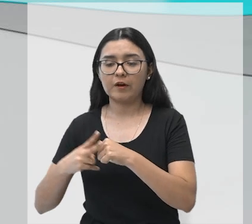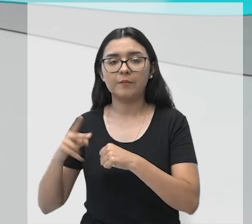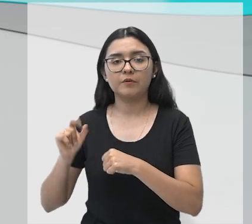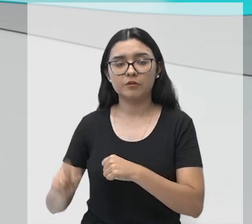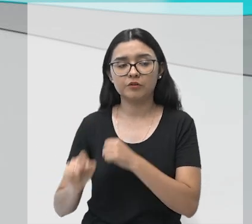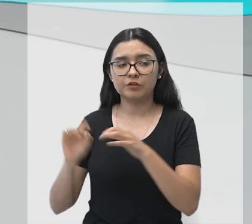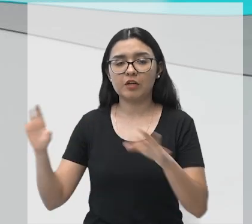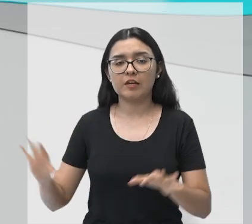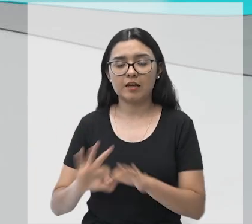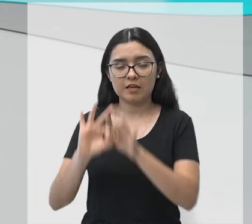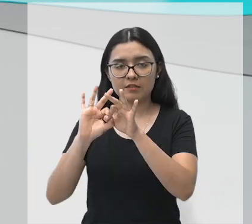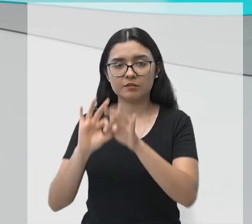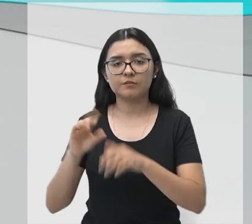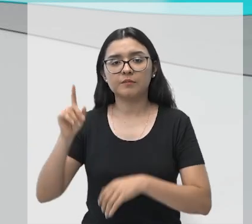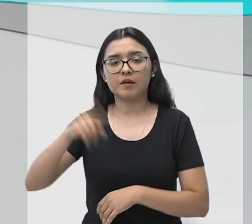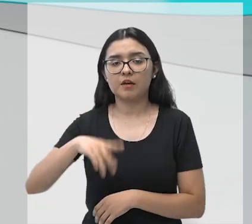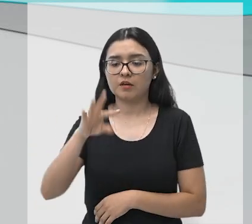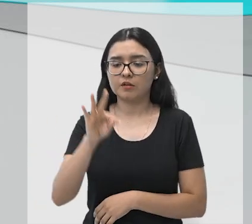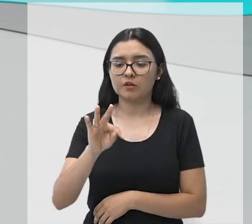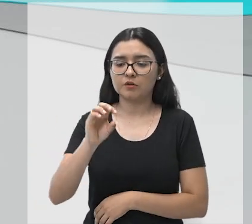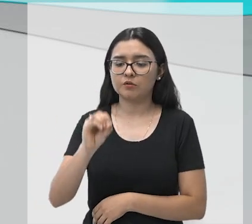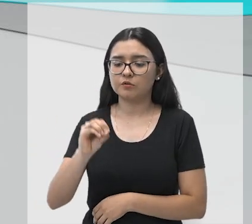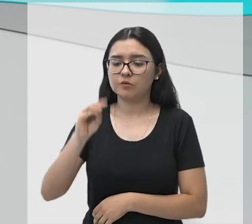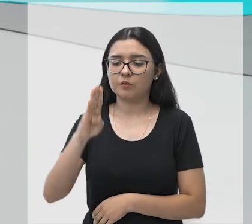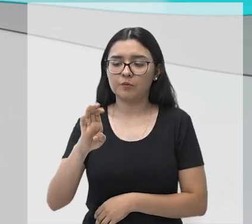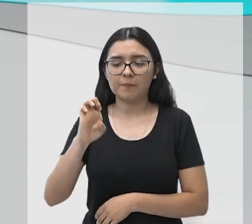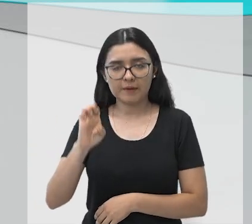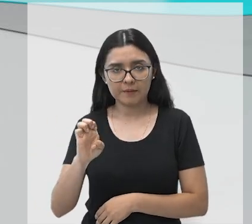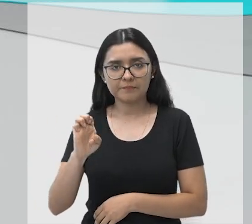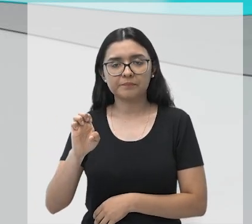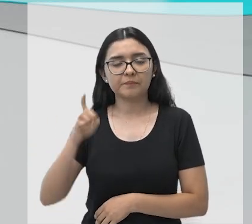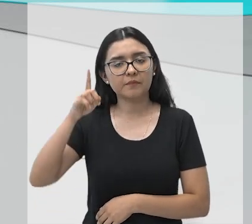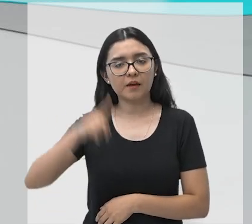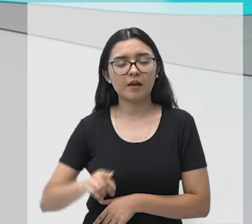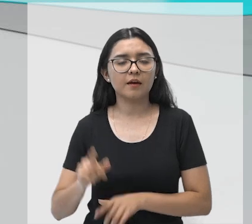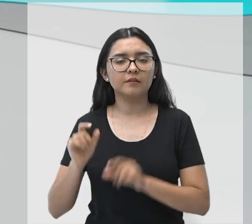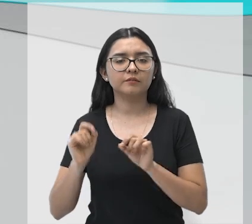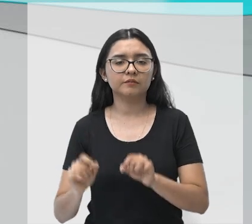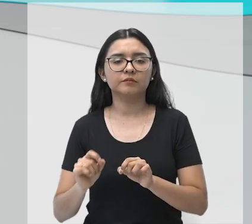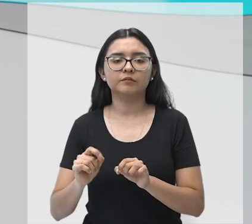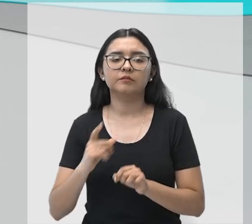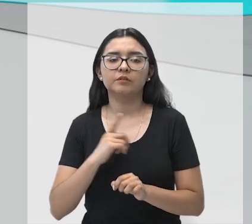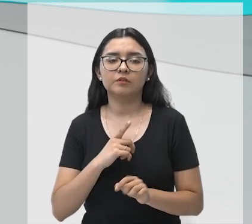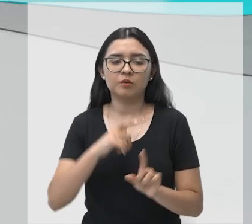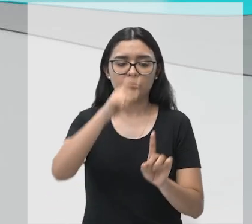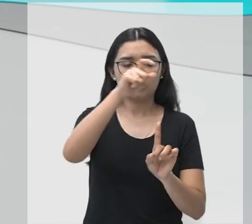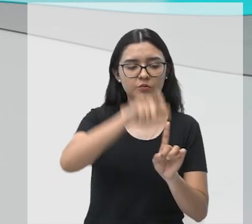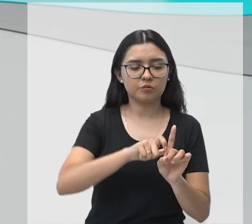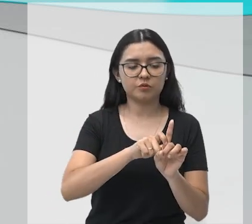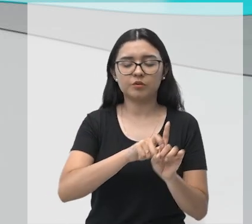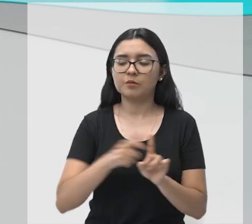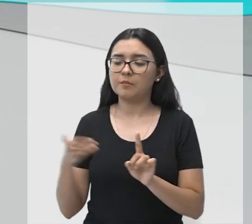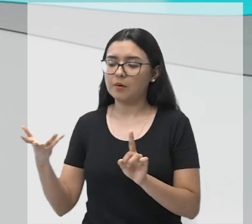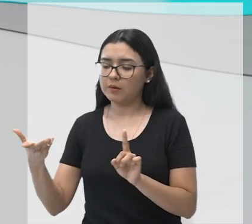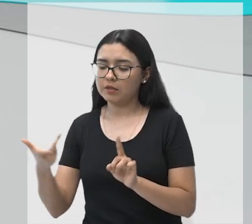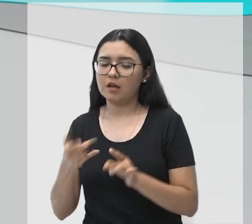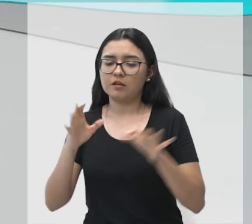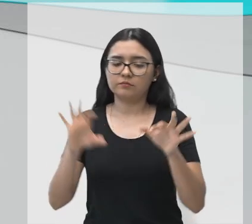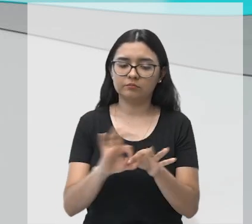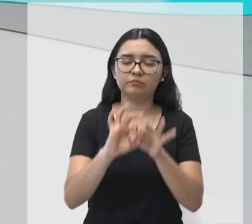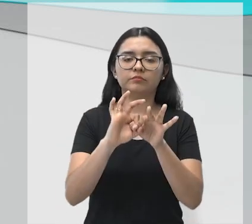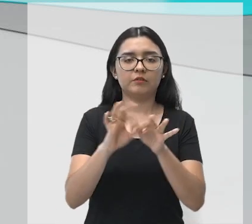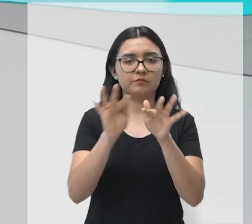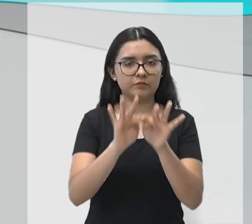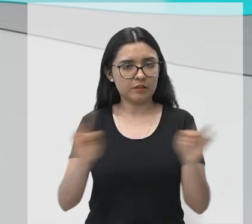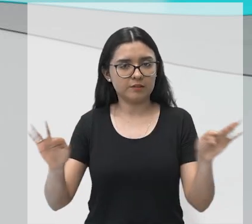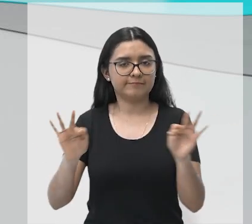já de ligação, né, que é o verbo to be, é um exemplo de verbo de ligação, ele vai fazer uma conexão entre o sujeito e uma qualidade dele.